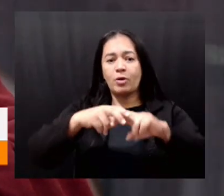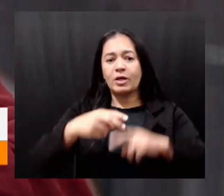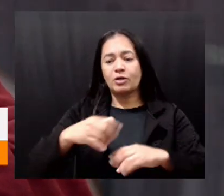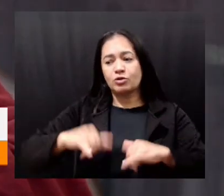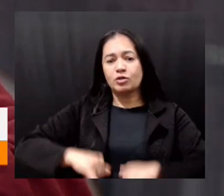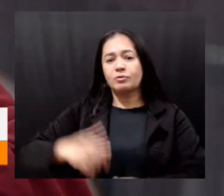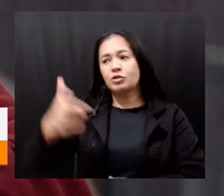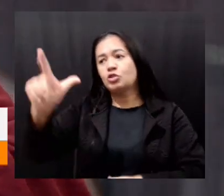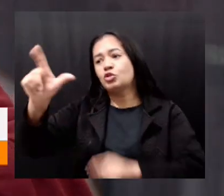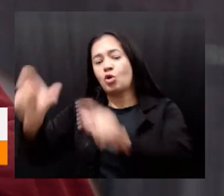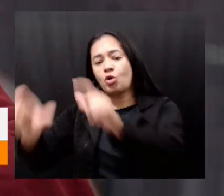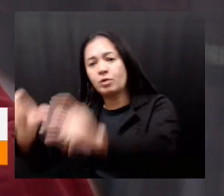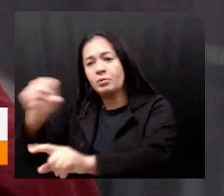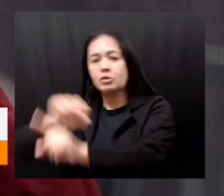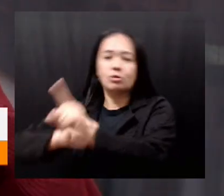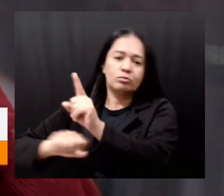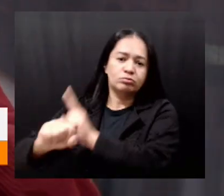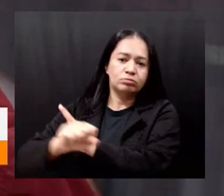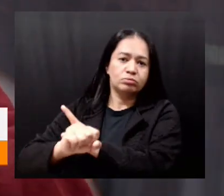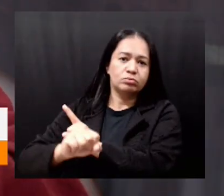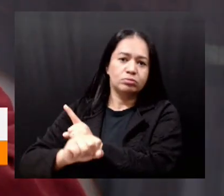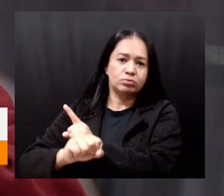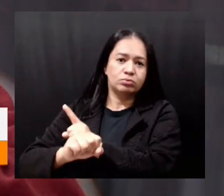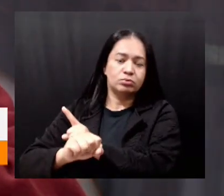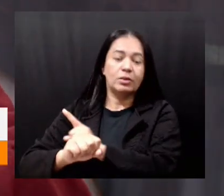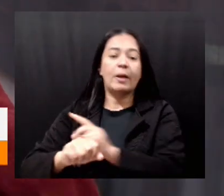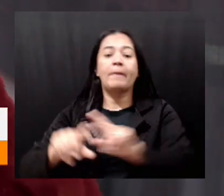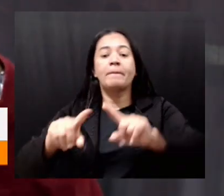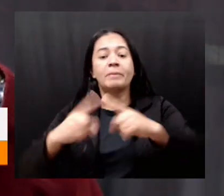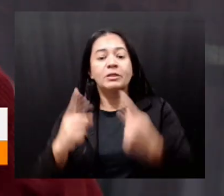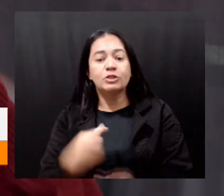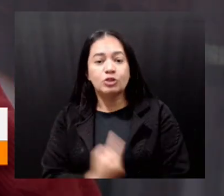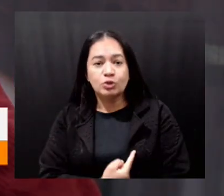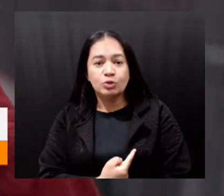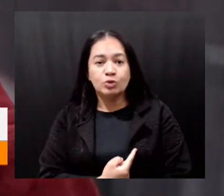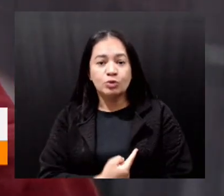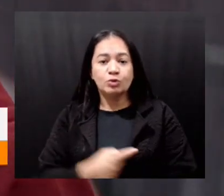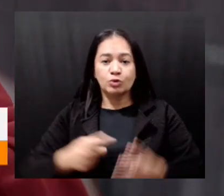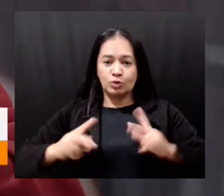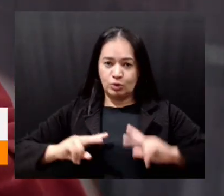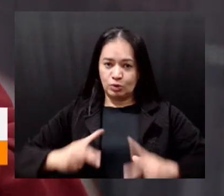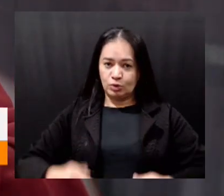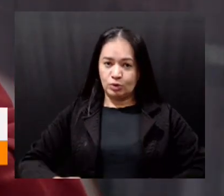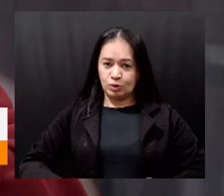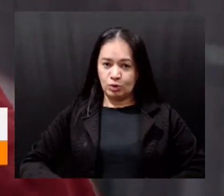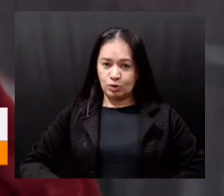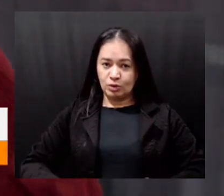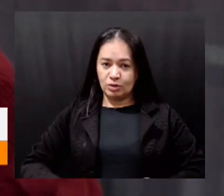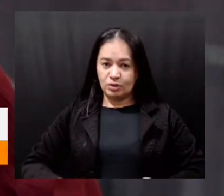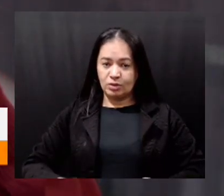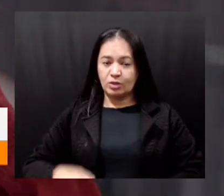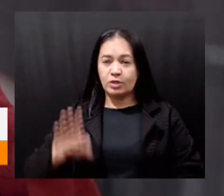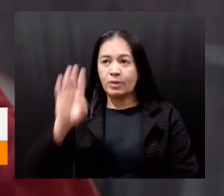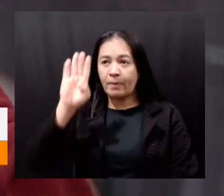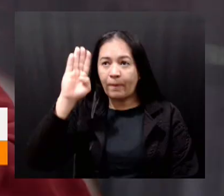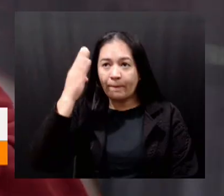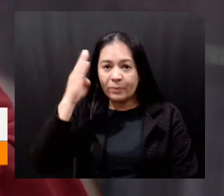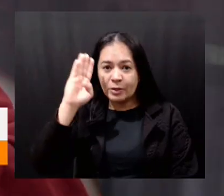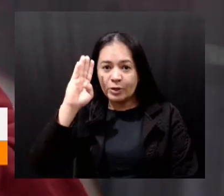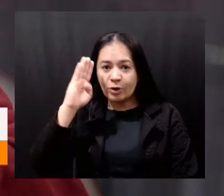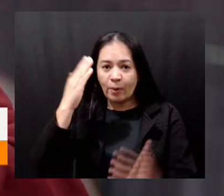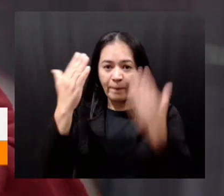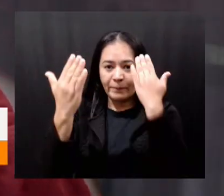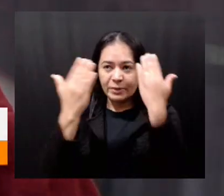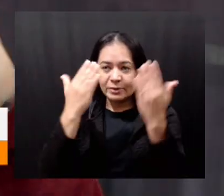sociedade ou daquele indivíduo, né? Lembrando que nós, seres humanos, somos seres biopsicossociais, então a gente tem a biologia, a psique e